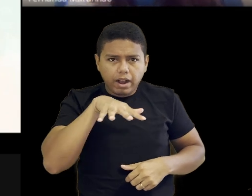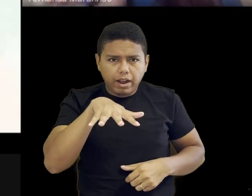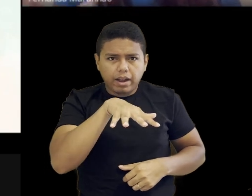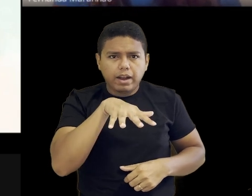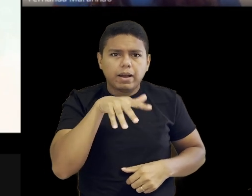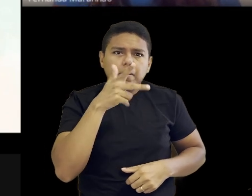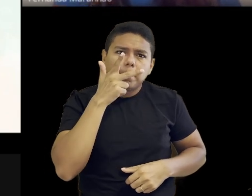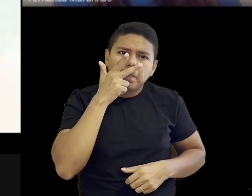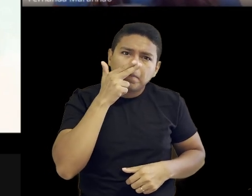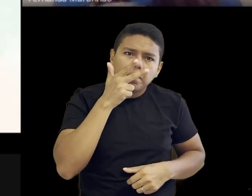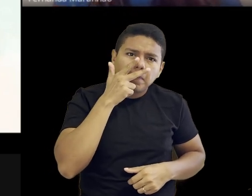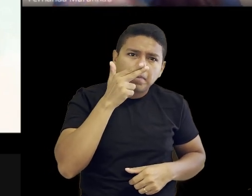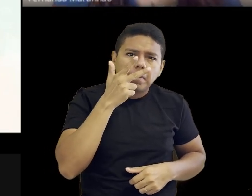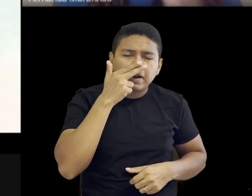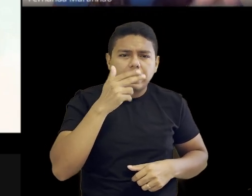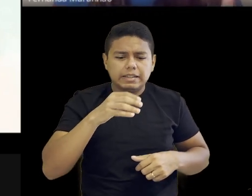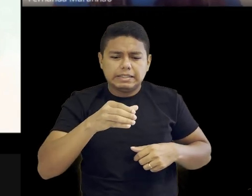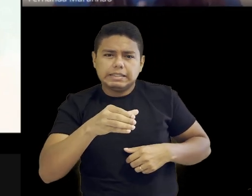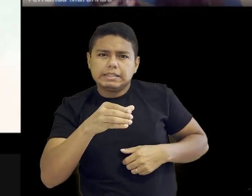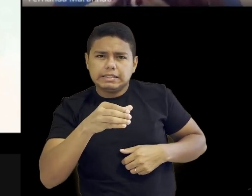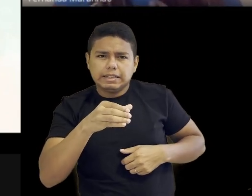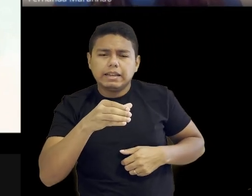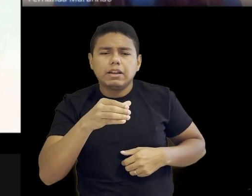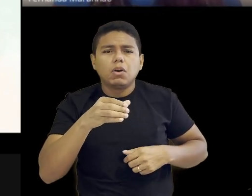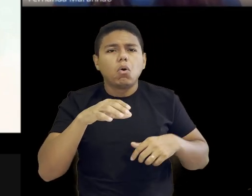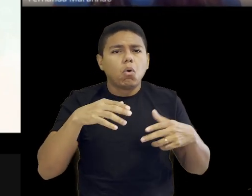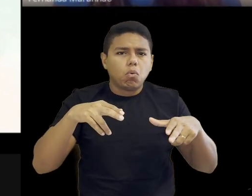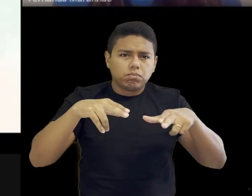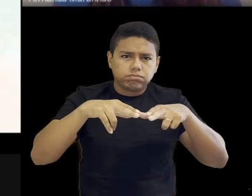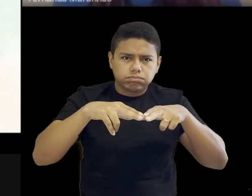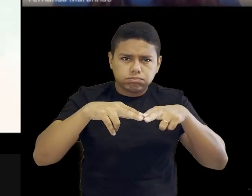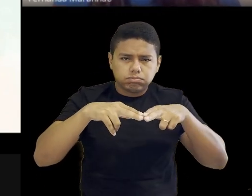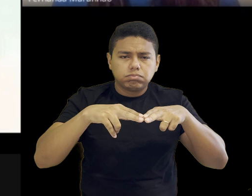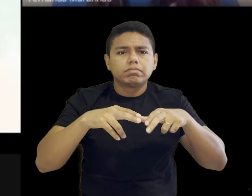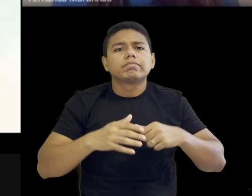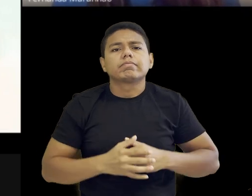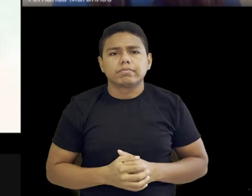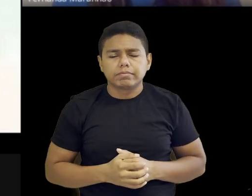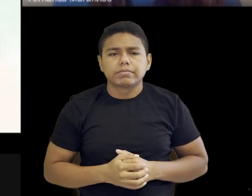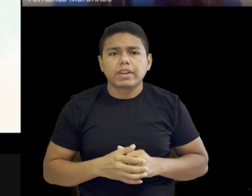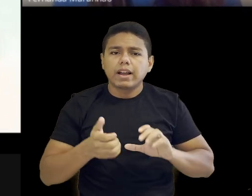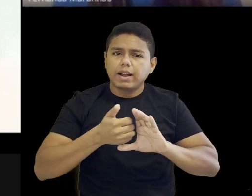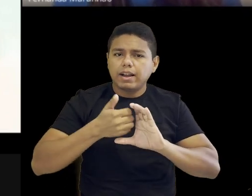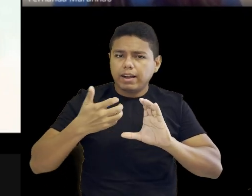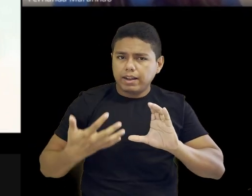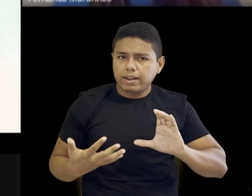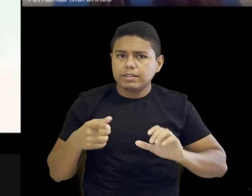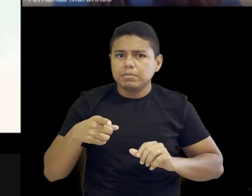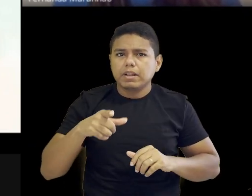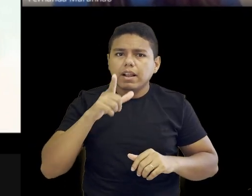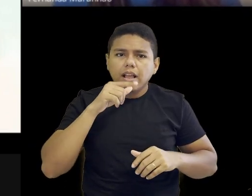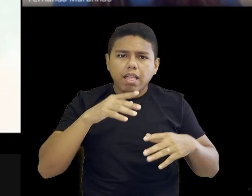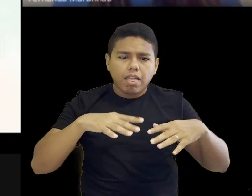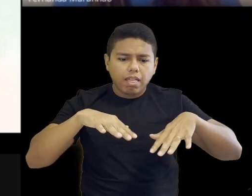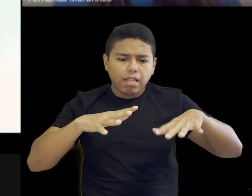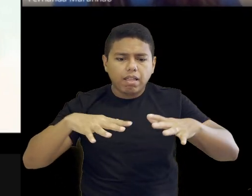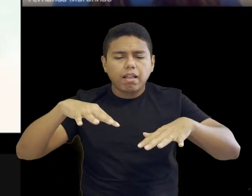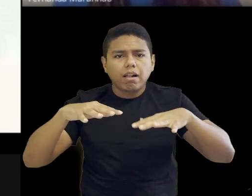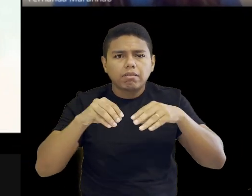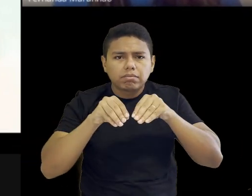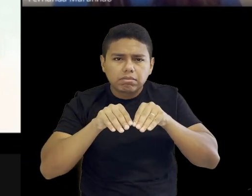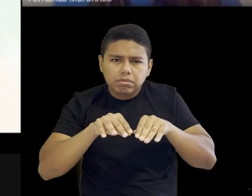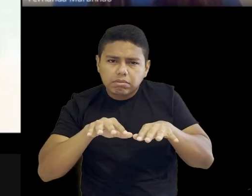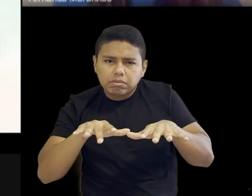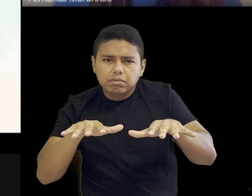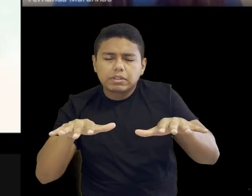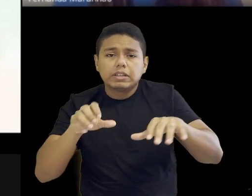área em crescente, normalmente em forma de C, triangular, de aspecto hipoecóico ou anecoico, ou seja, é